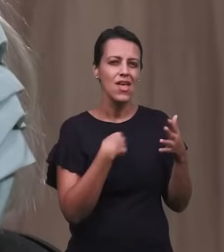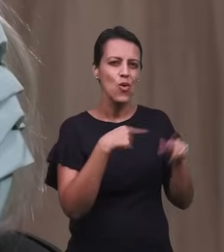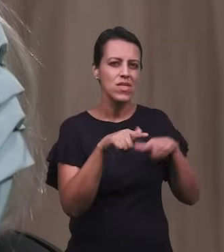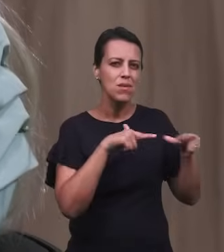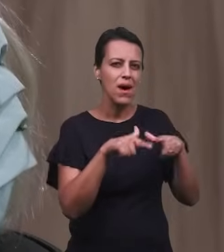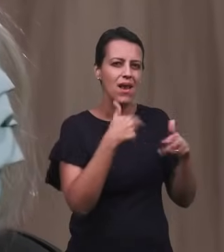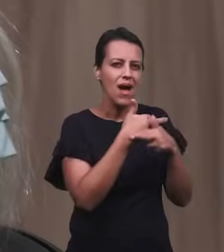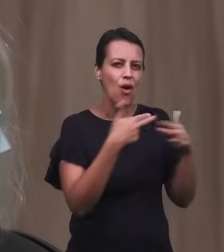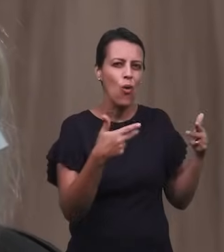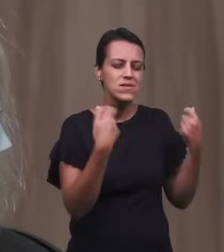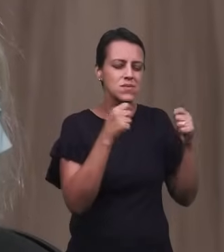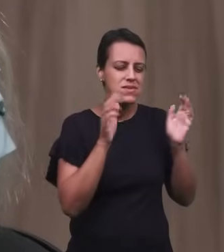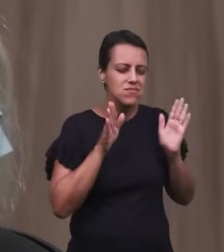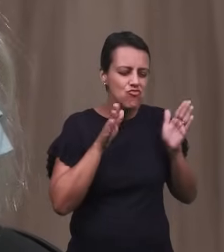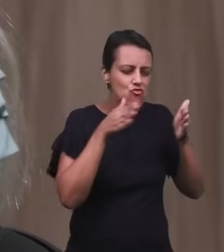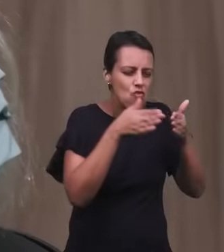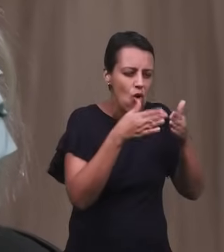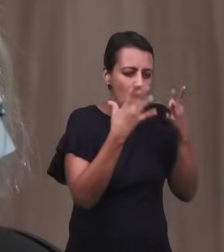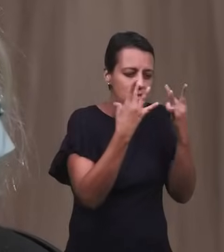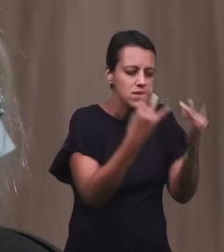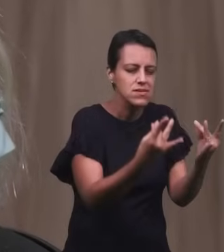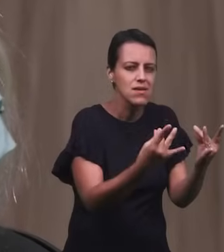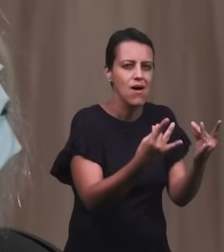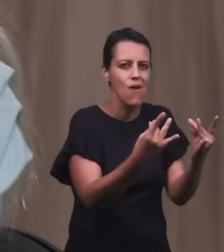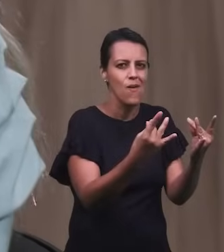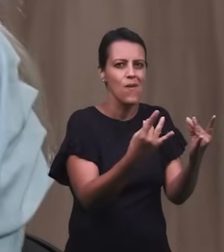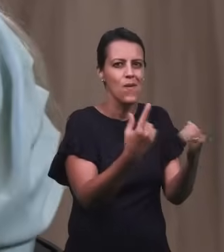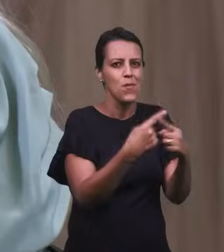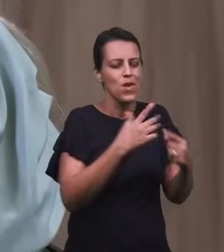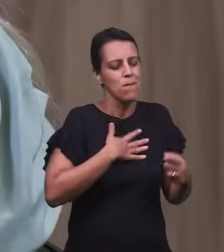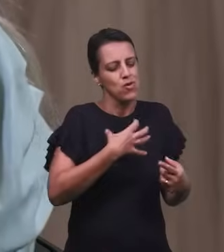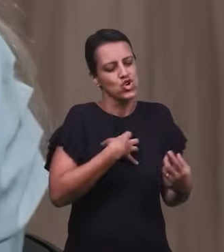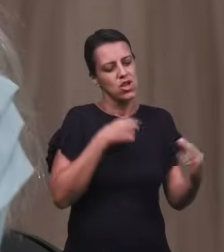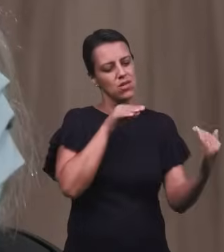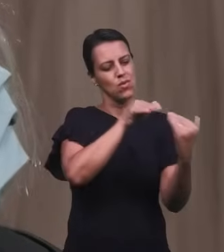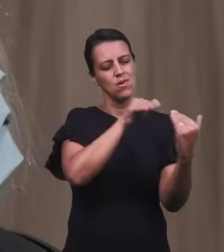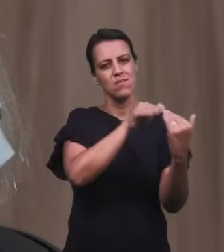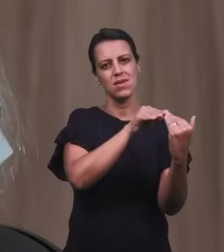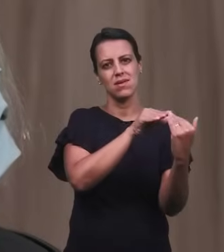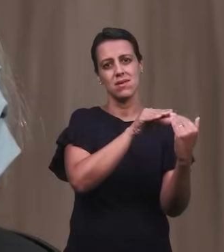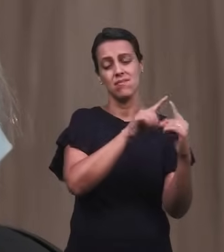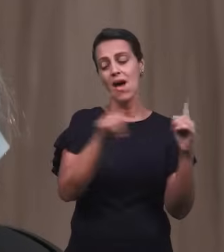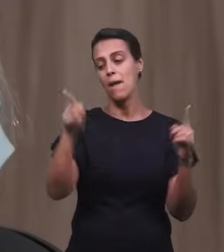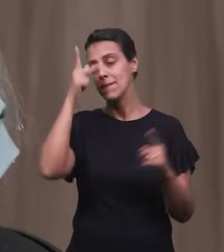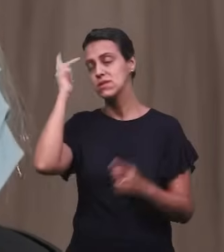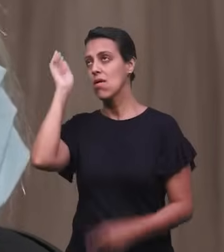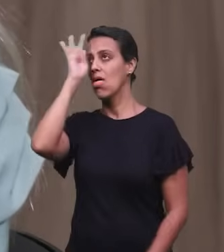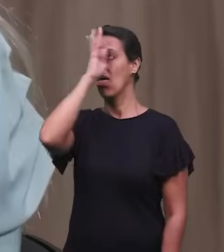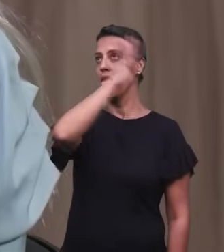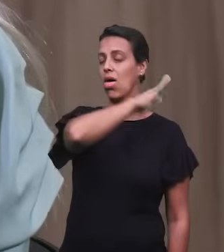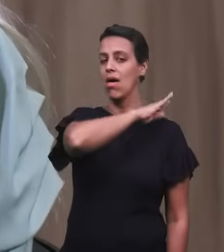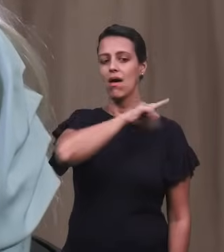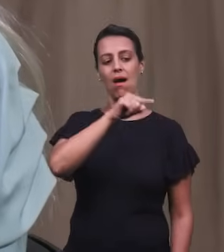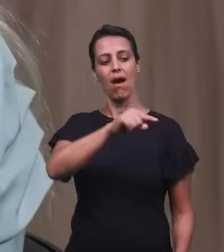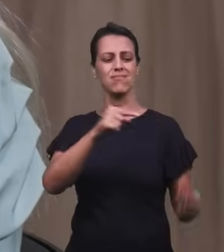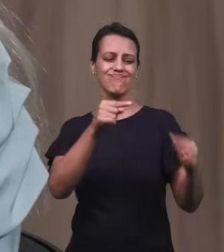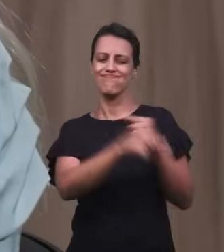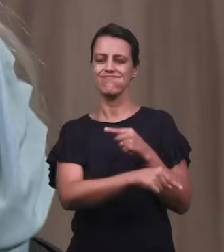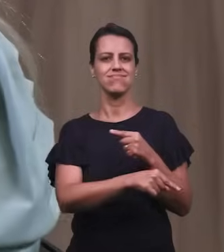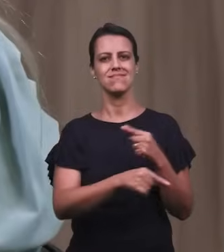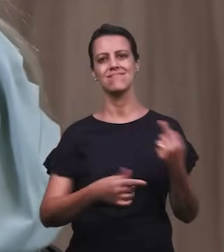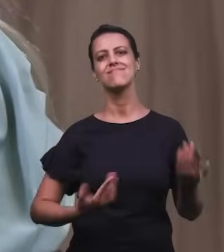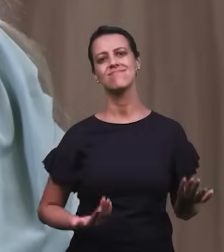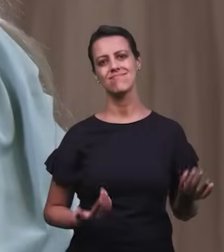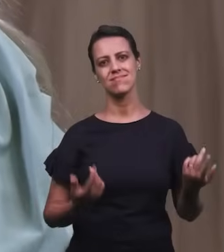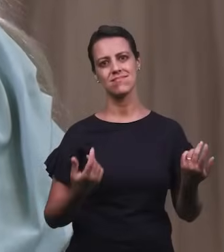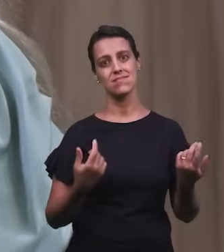análise, mais atenção aos detalhes, vamos sair melhor do que uma pessoa que não tem tanta atenção aos detalhes. Então, por isso que nós podemos